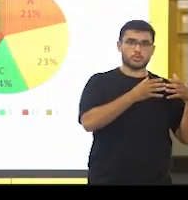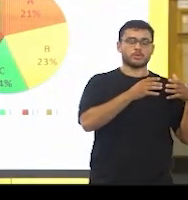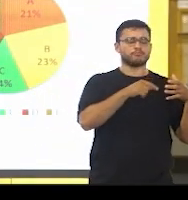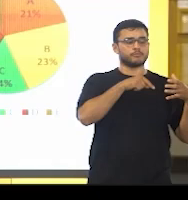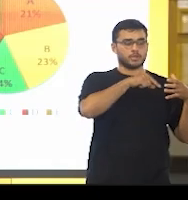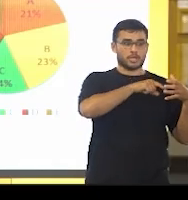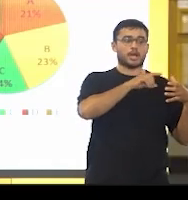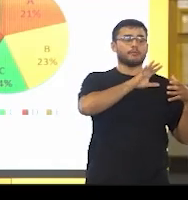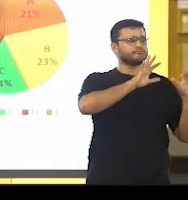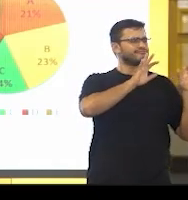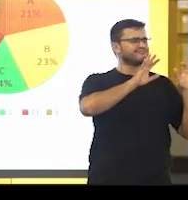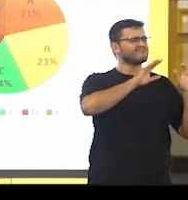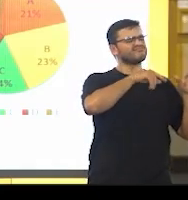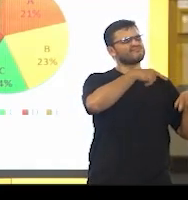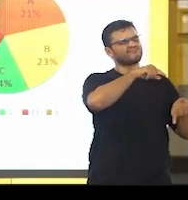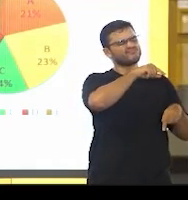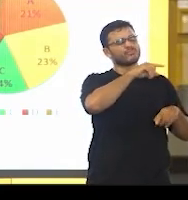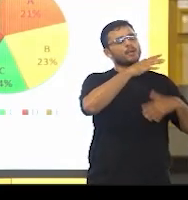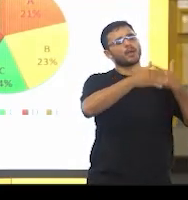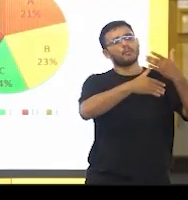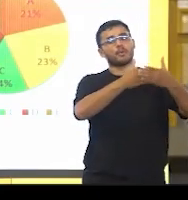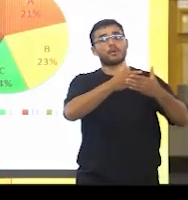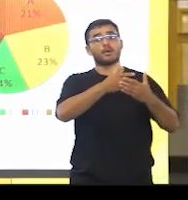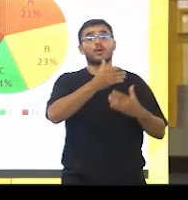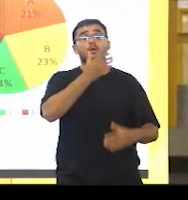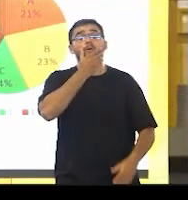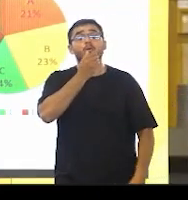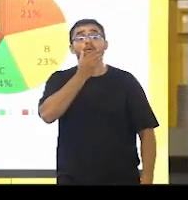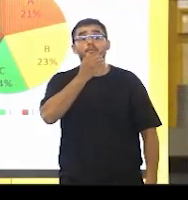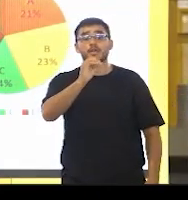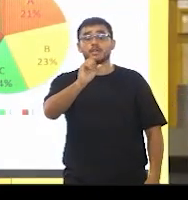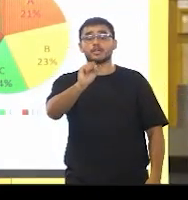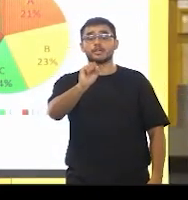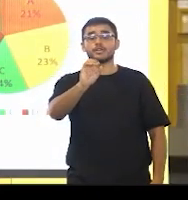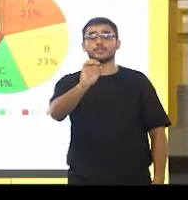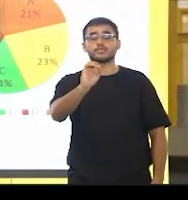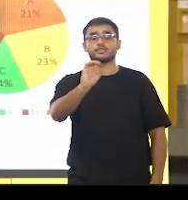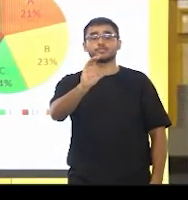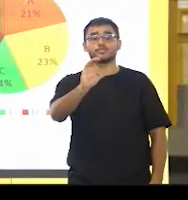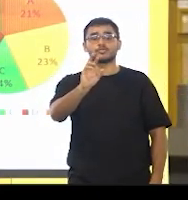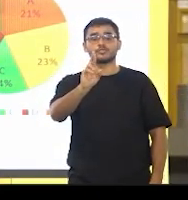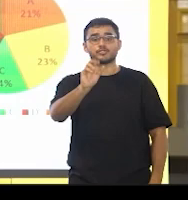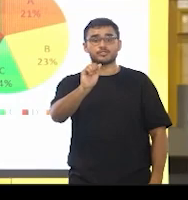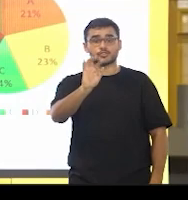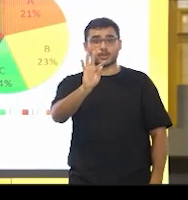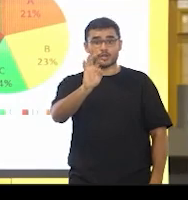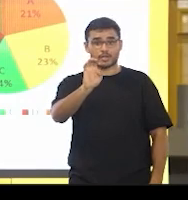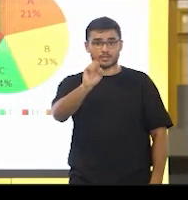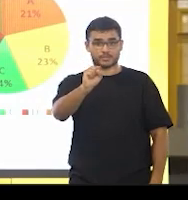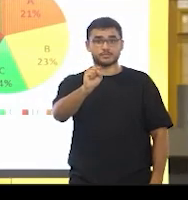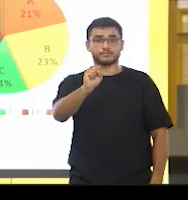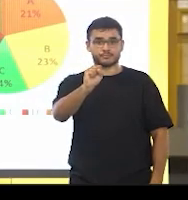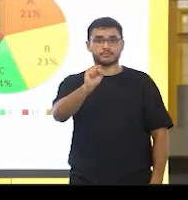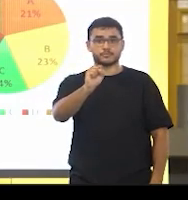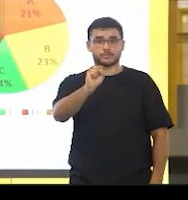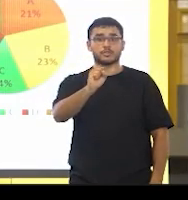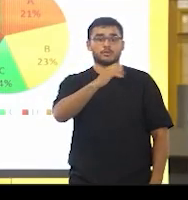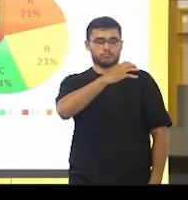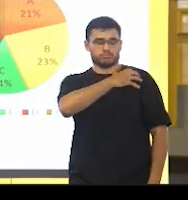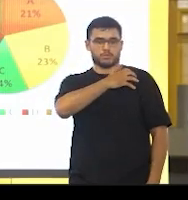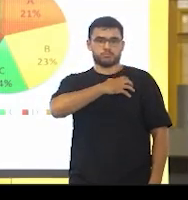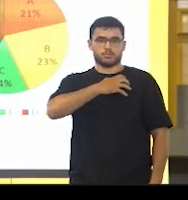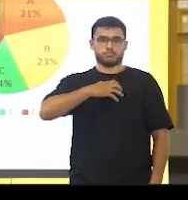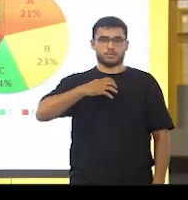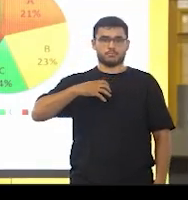eles começam a desenvolver uma filosofia que tenta investigar a realidade social, a ética,